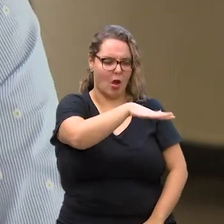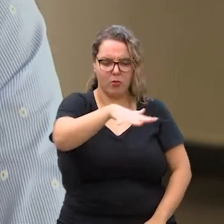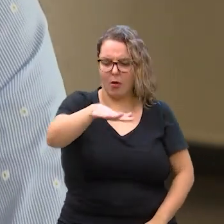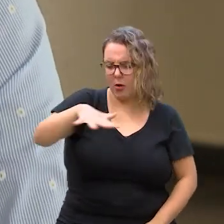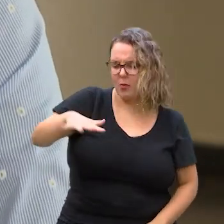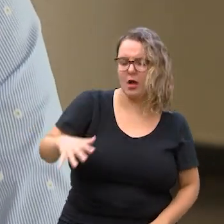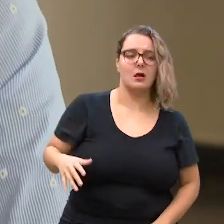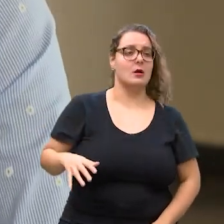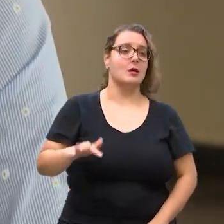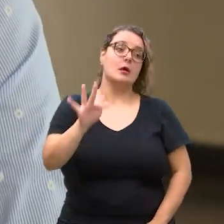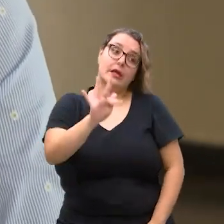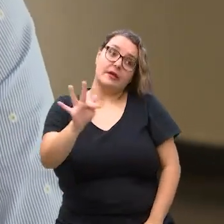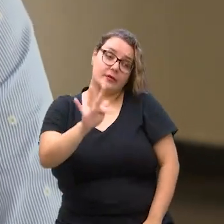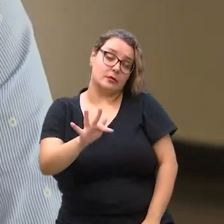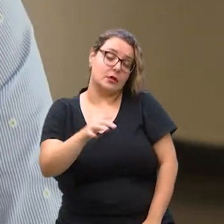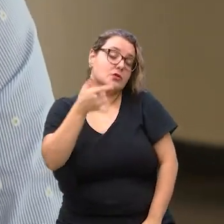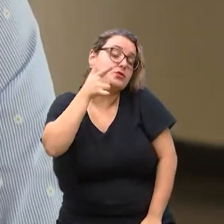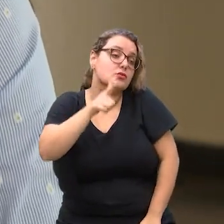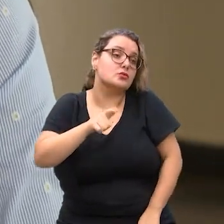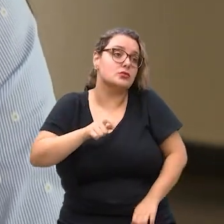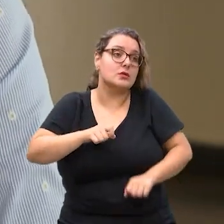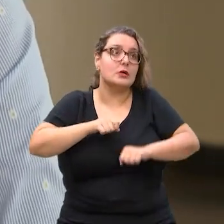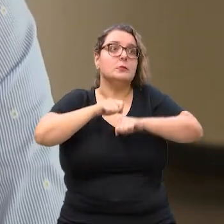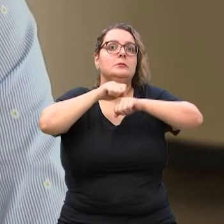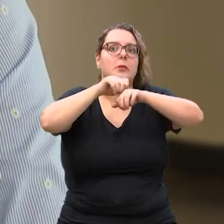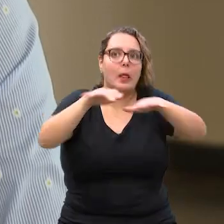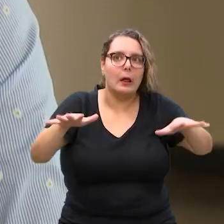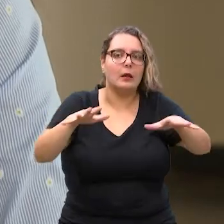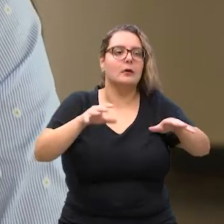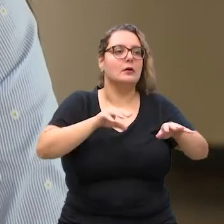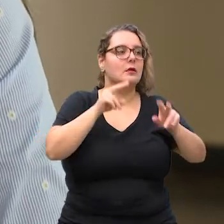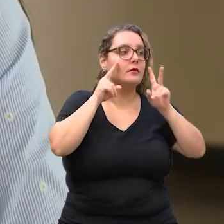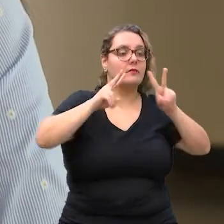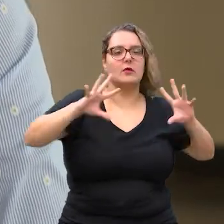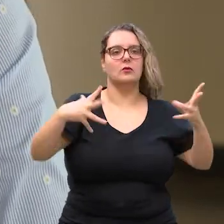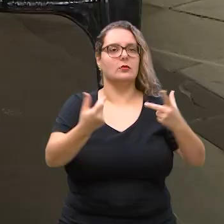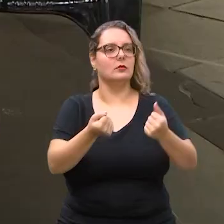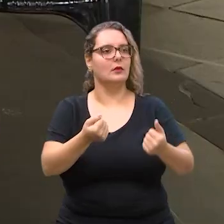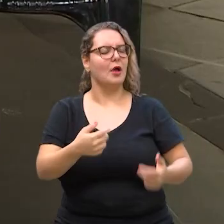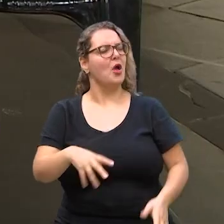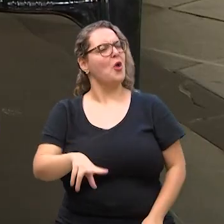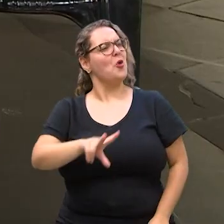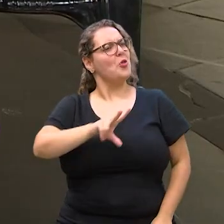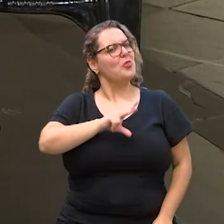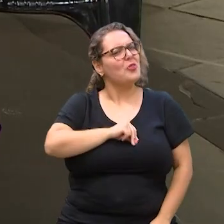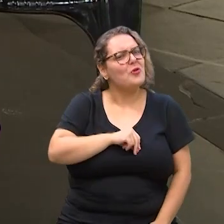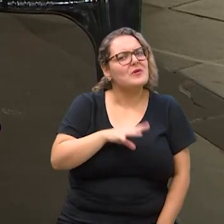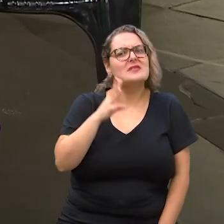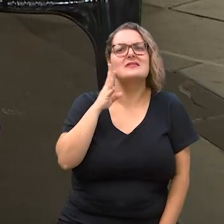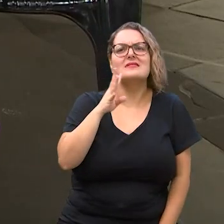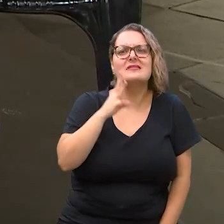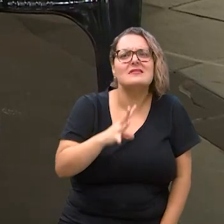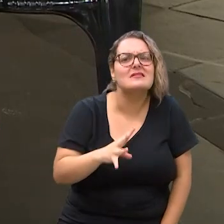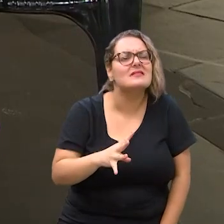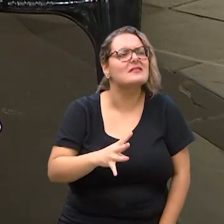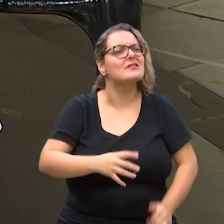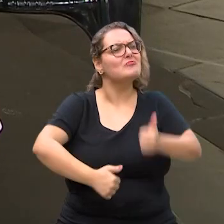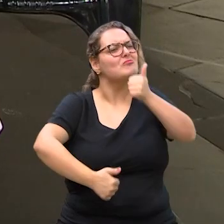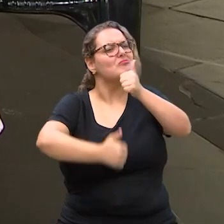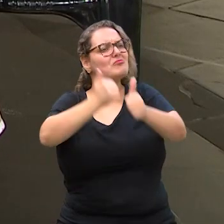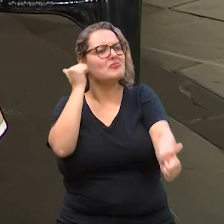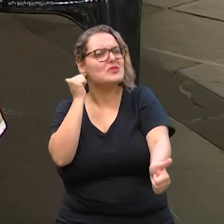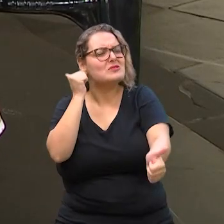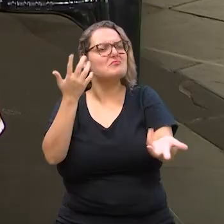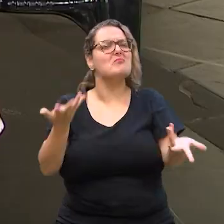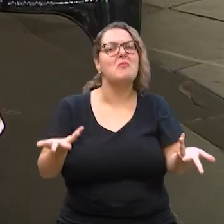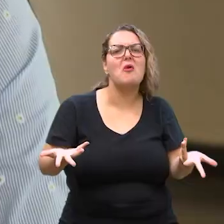faculdade não consegue abranger completamente. E aí eu falei, poxa, que legal, imagina, né? Tá ali todos os dias com o atleta, participar de